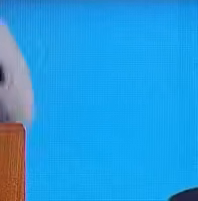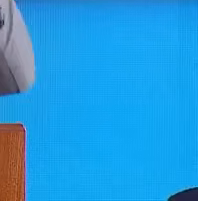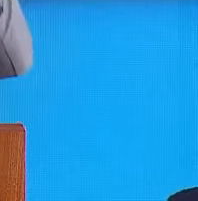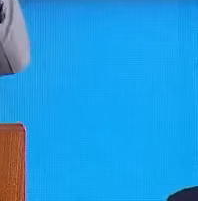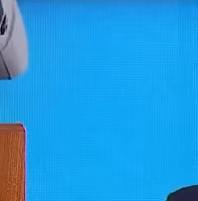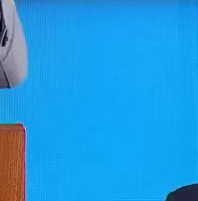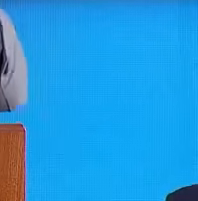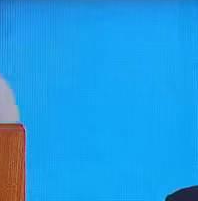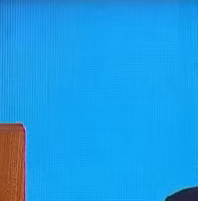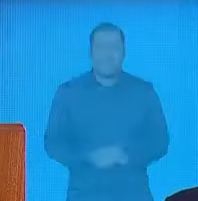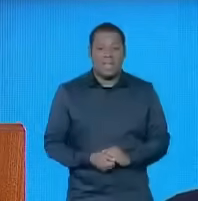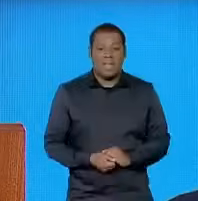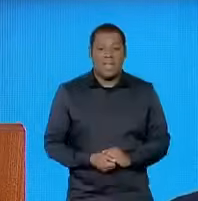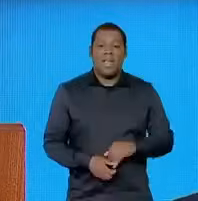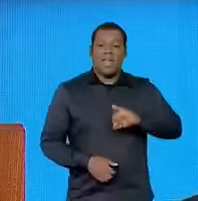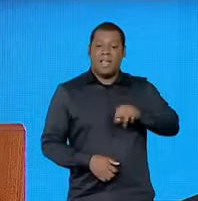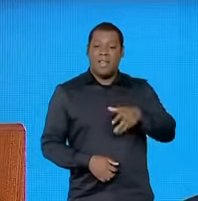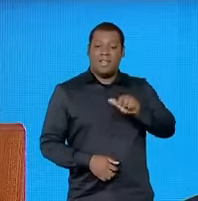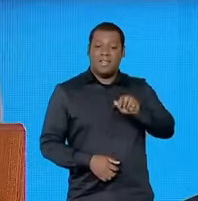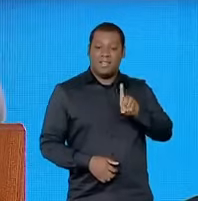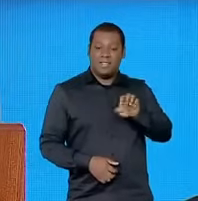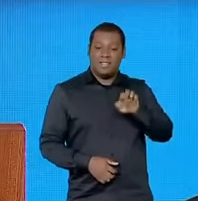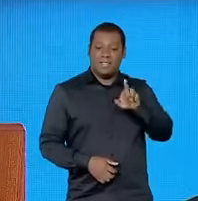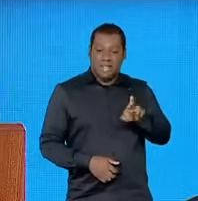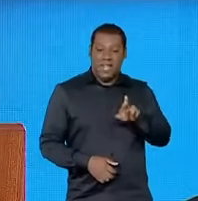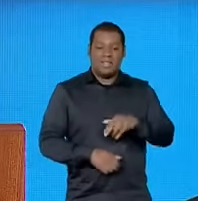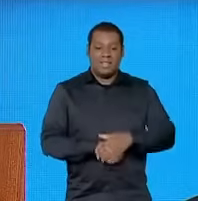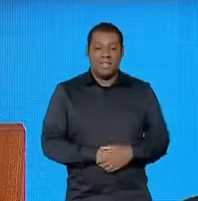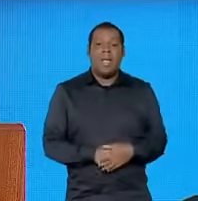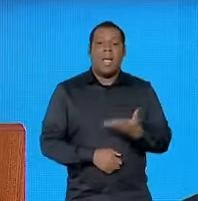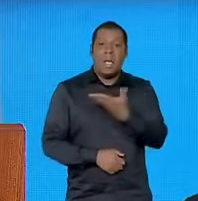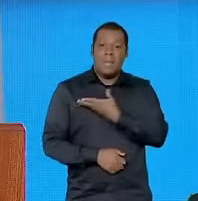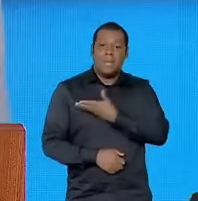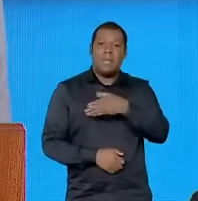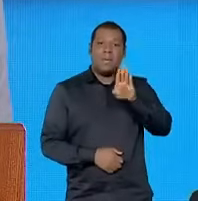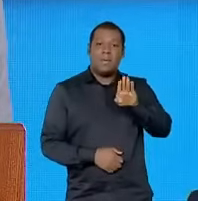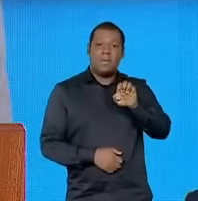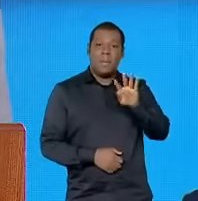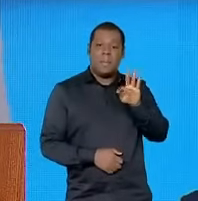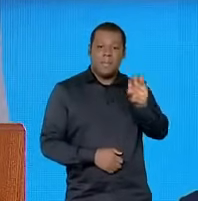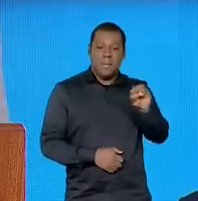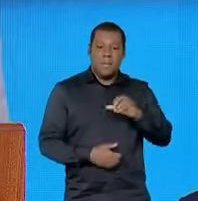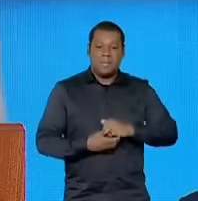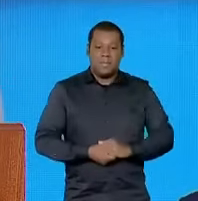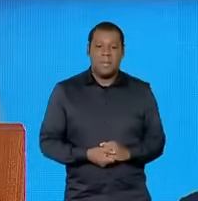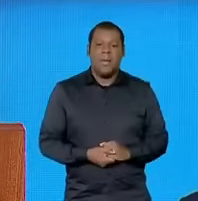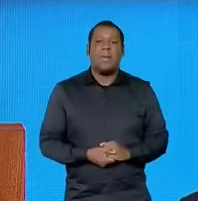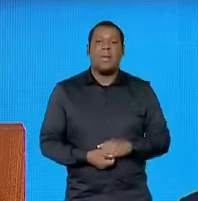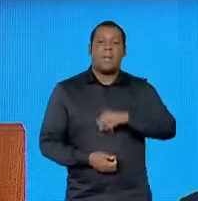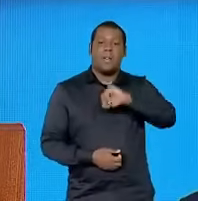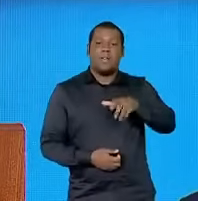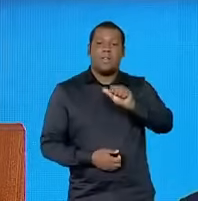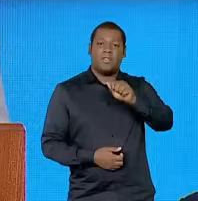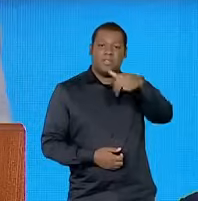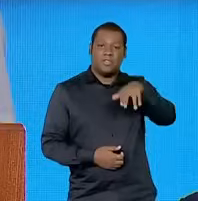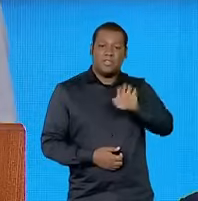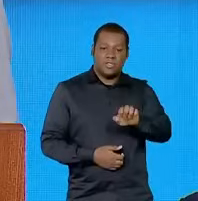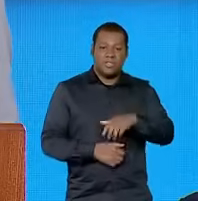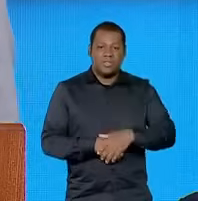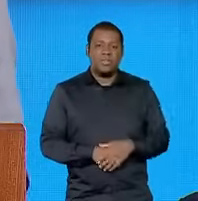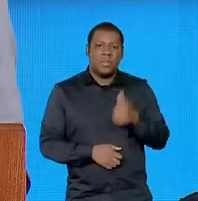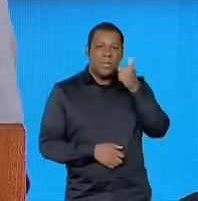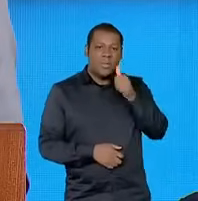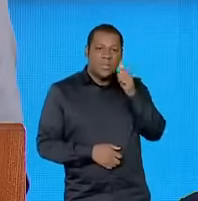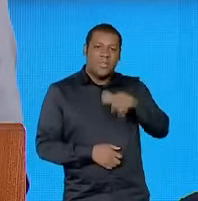Jader Barbalho que está ali atrás, o companheiro Beto Faro que está aqui na minha frente, Jaime Campos, a Janaína